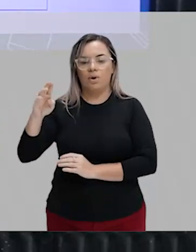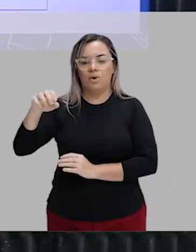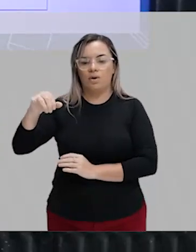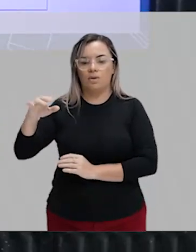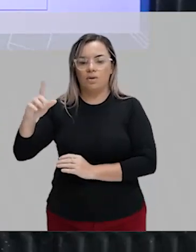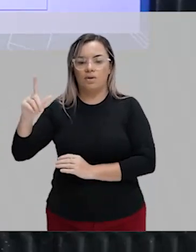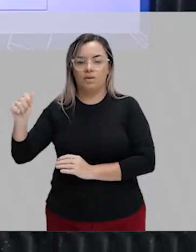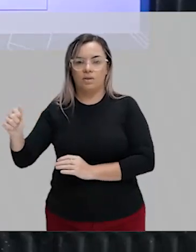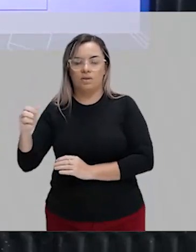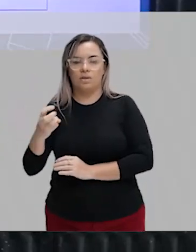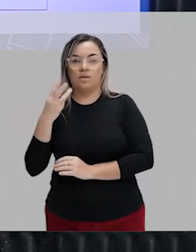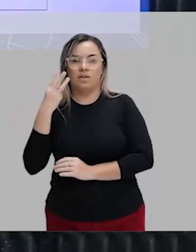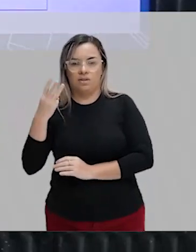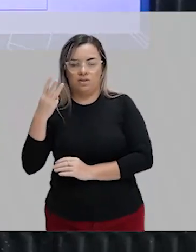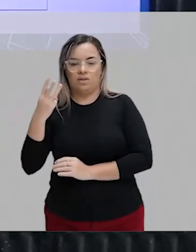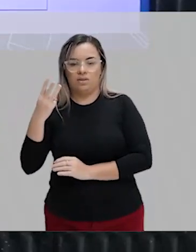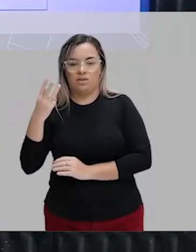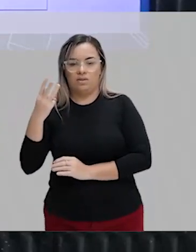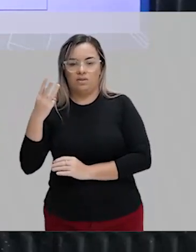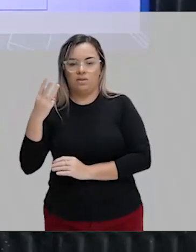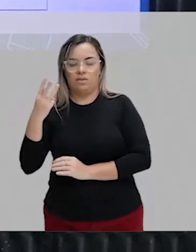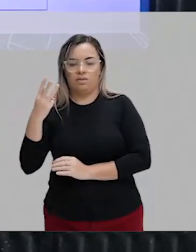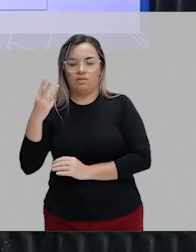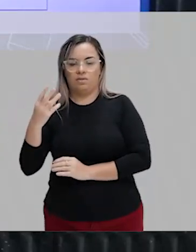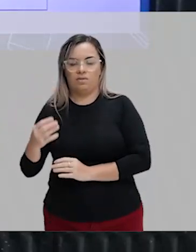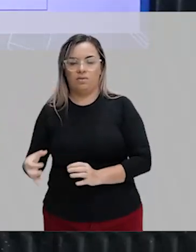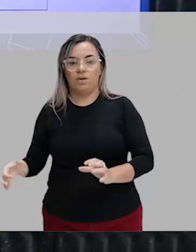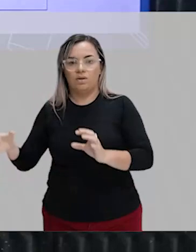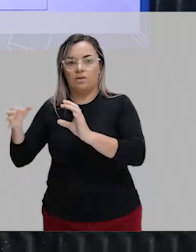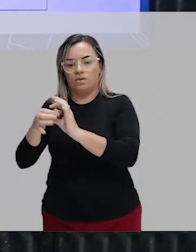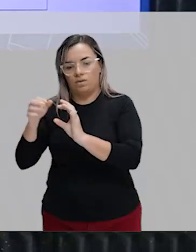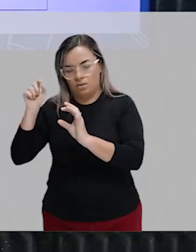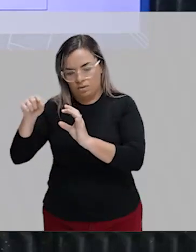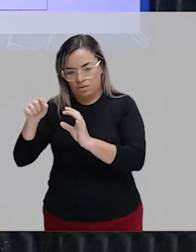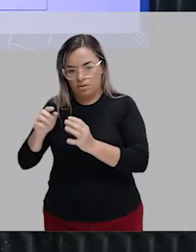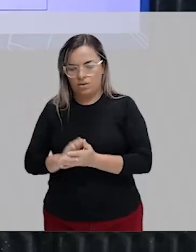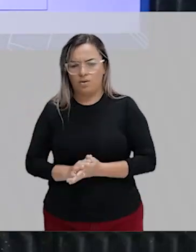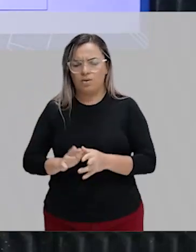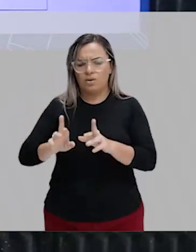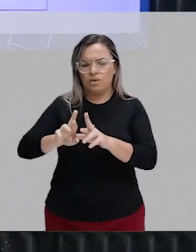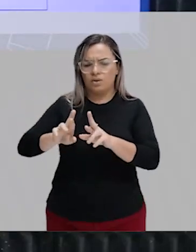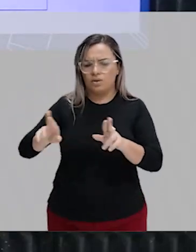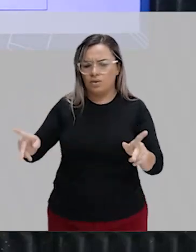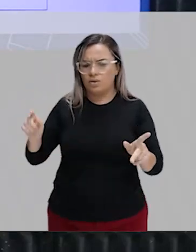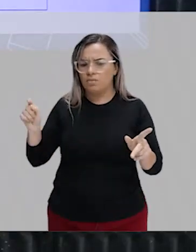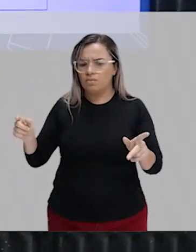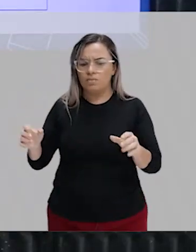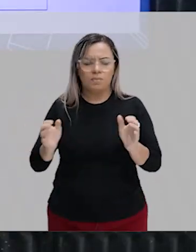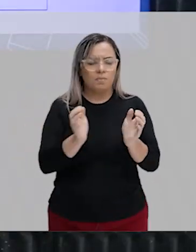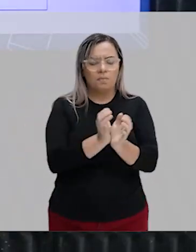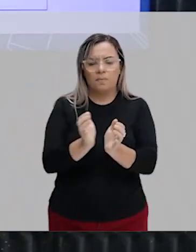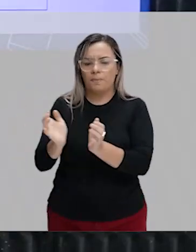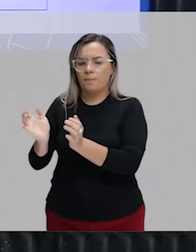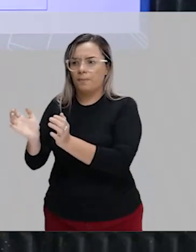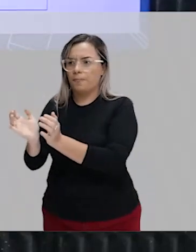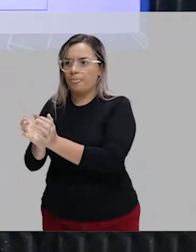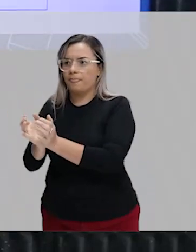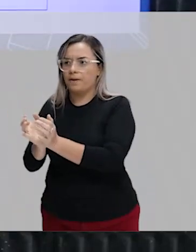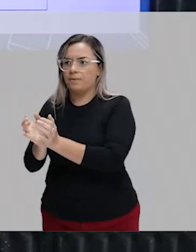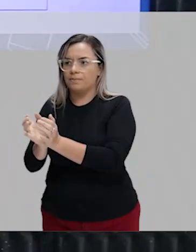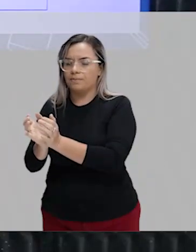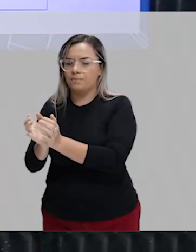agrupamentos. Agora, o que vai mudar de um aminoácido para o outro vai ser o grupo que vai estar